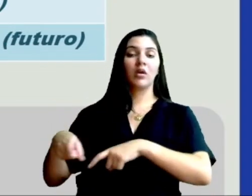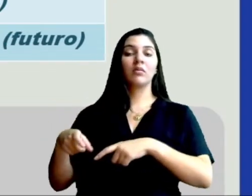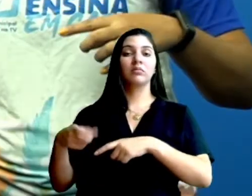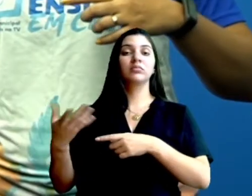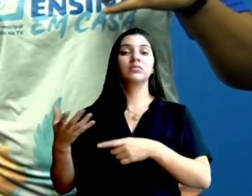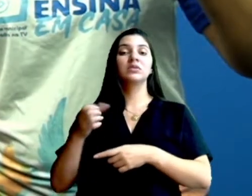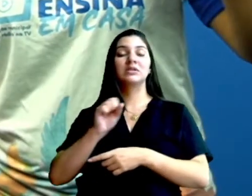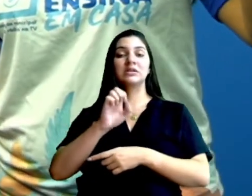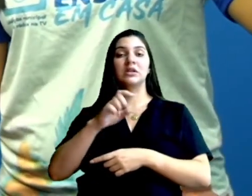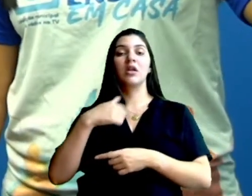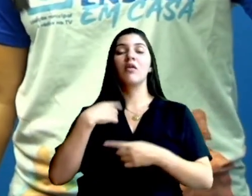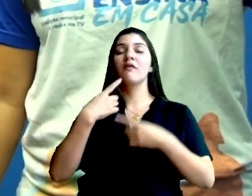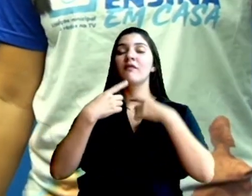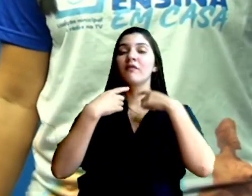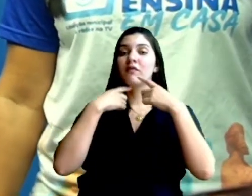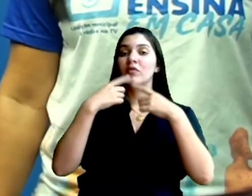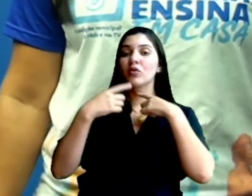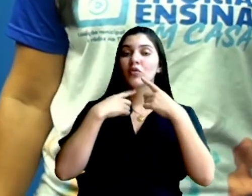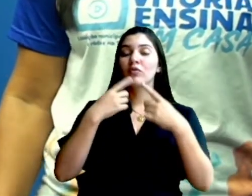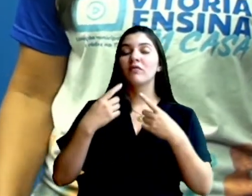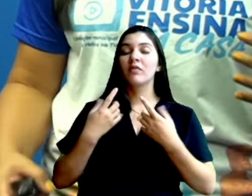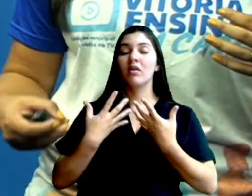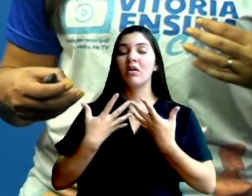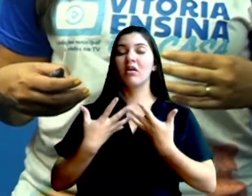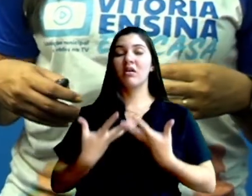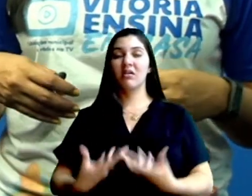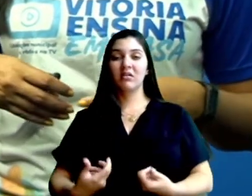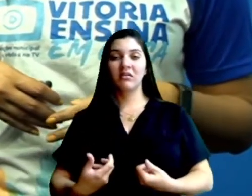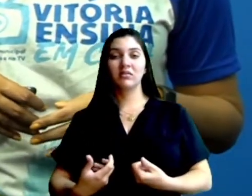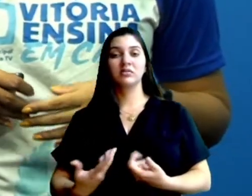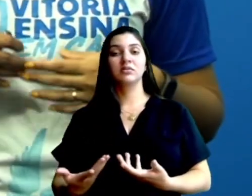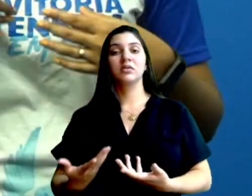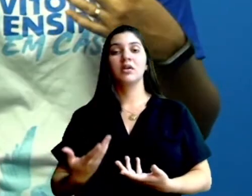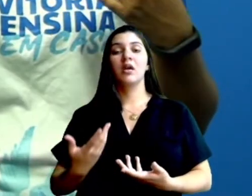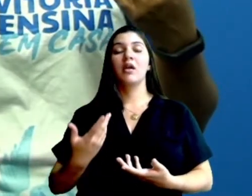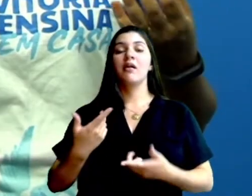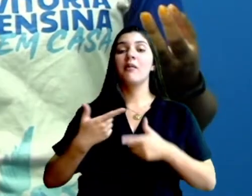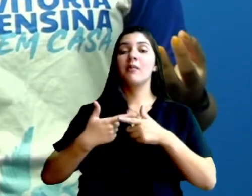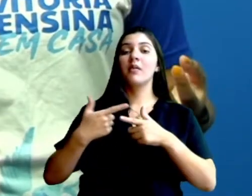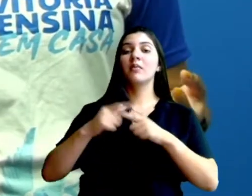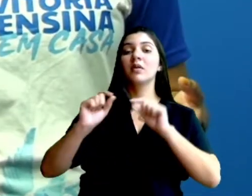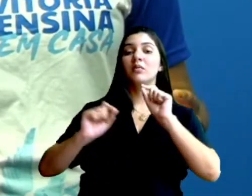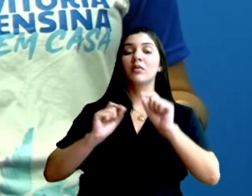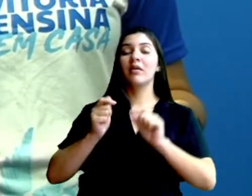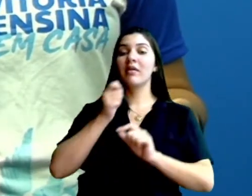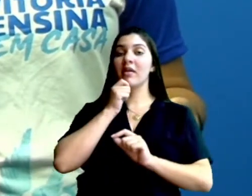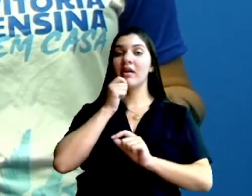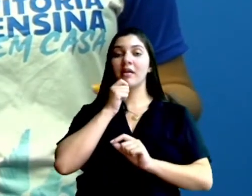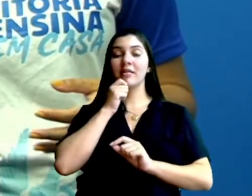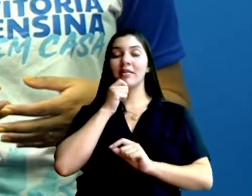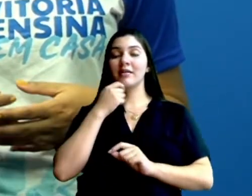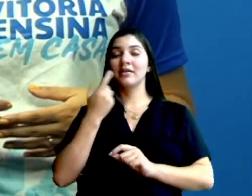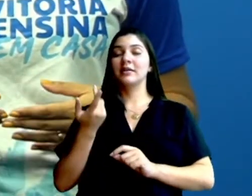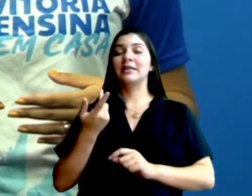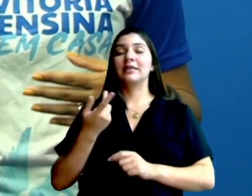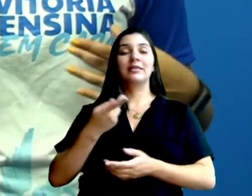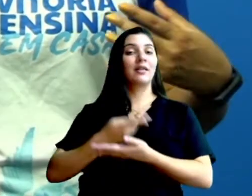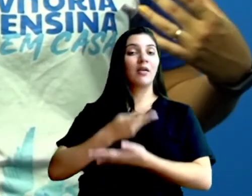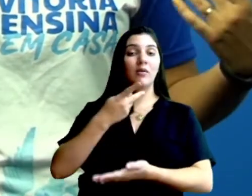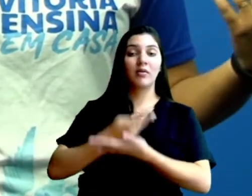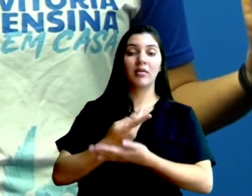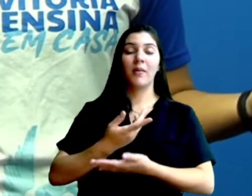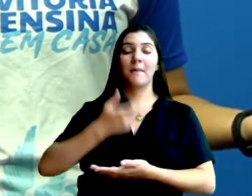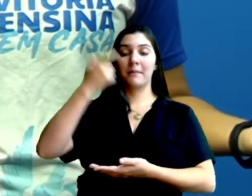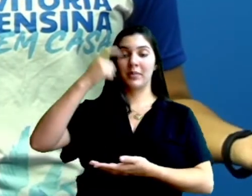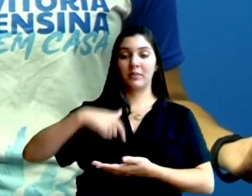digo duvido que eu me cansaria, é uma situação que ainda não aconteceu para mim. Ela é